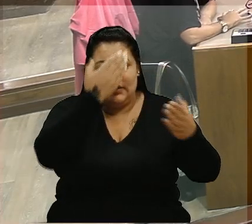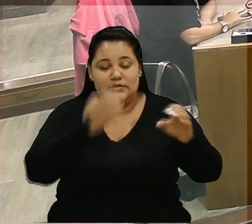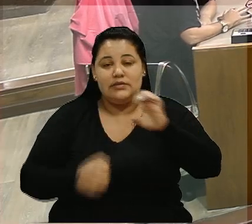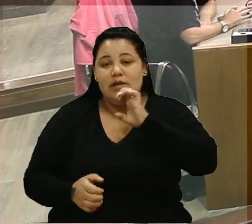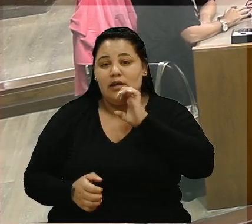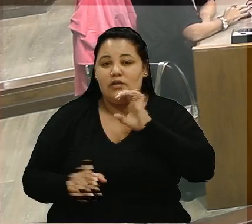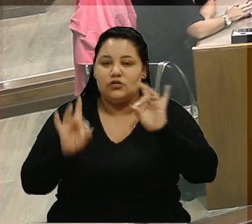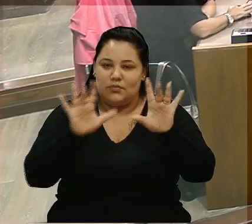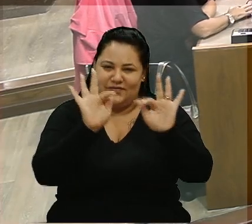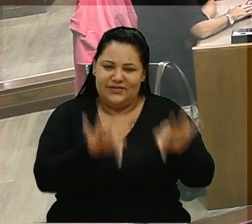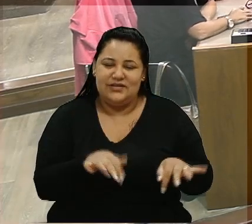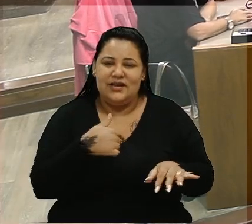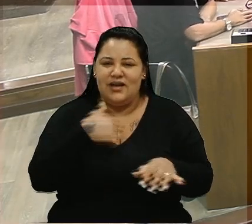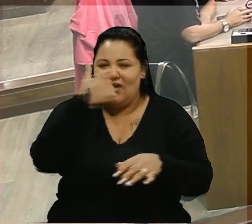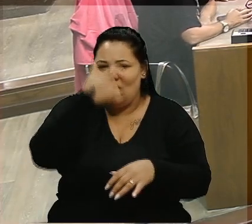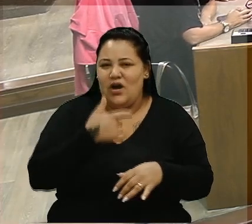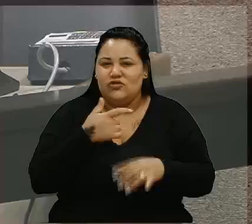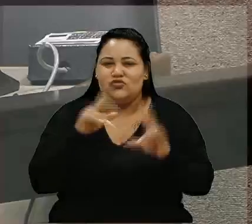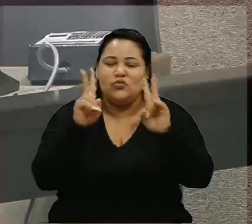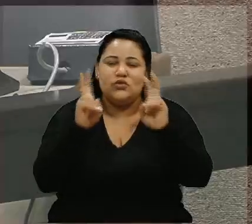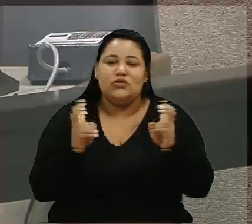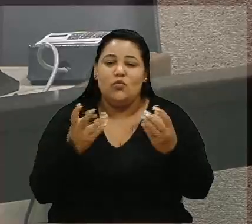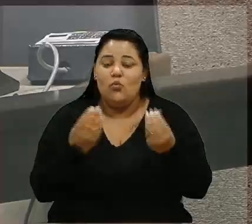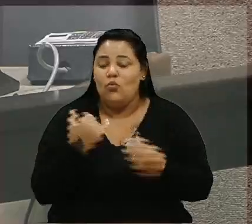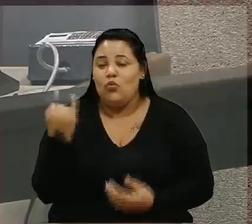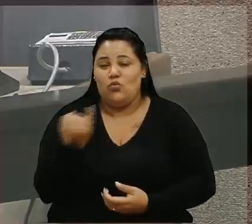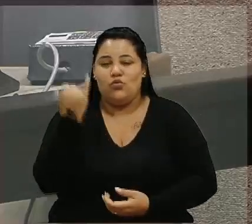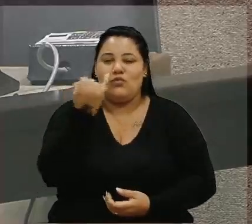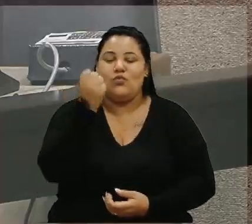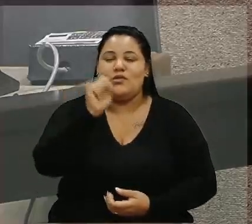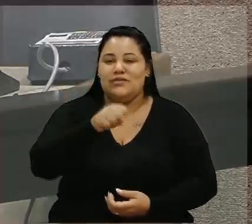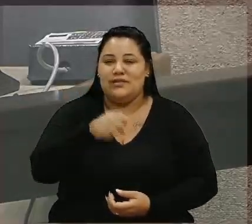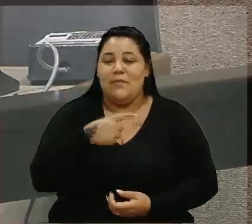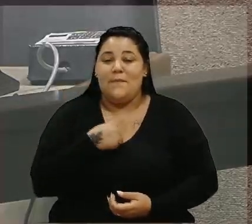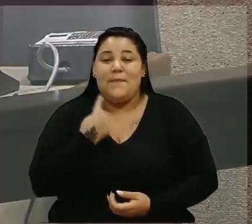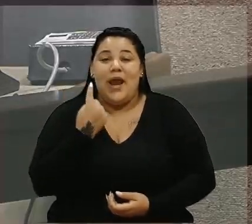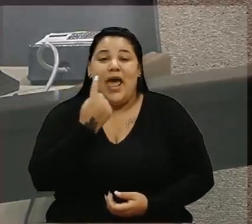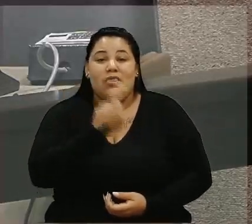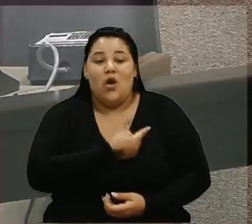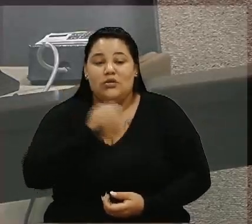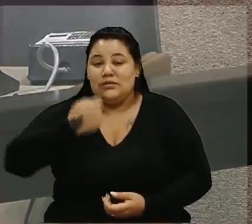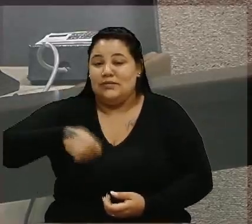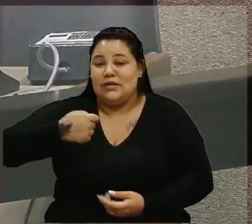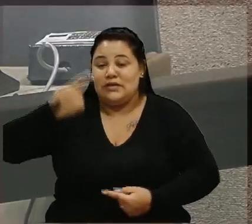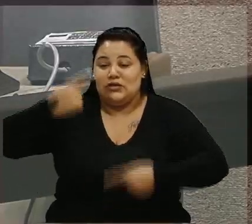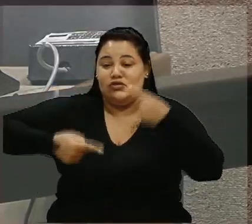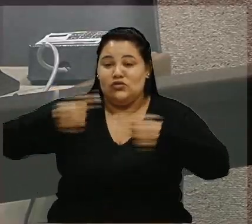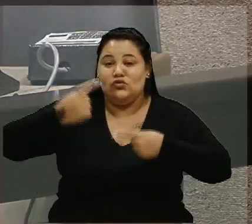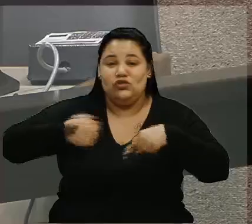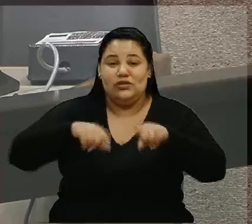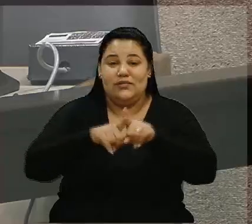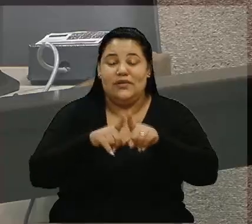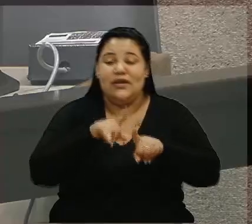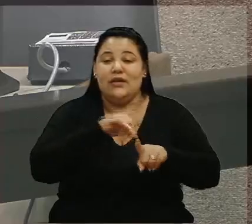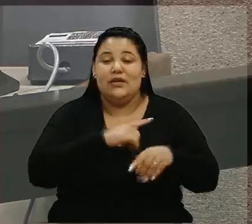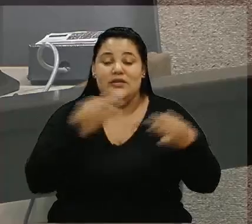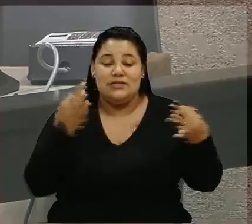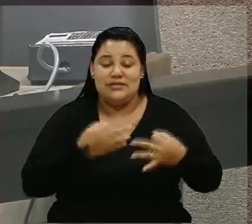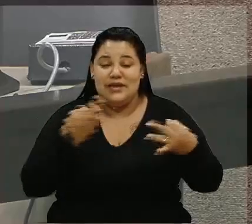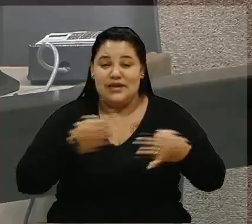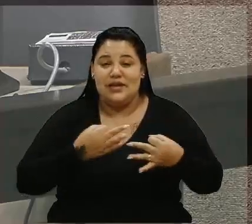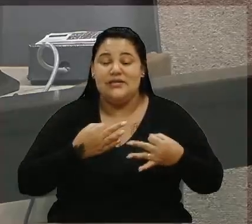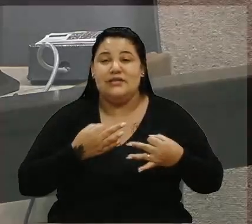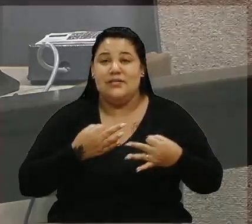presidente, eu acho que esse é um tema muito importante para nós, que deve ser debatido, e com certeza a questão do pedágio ela se